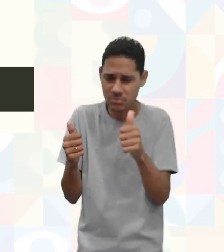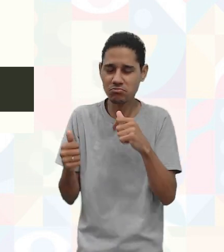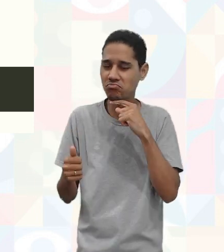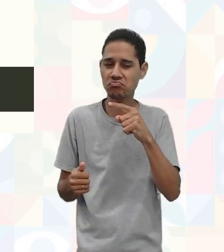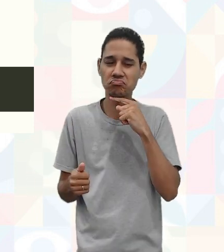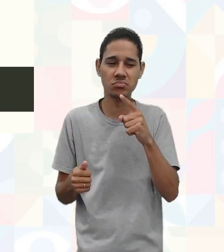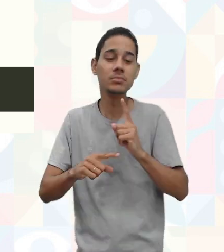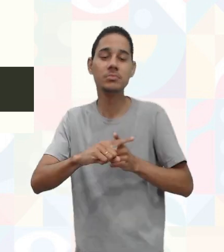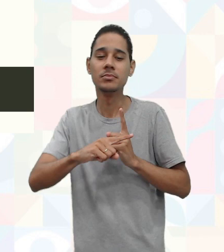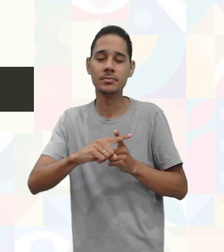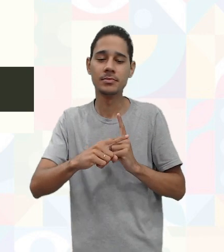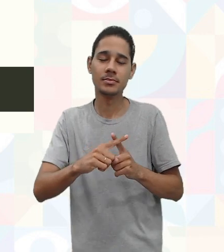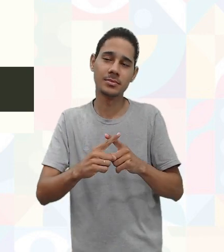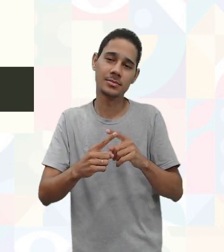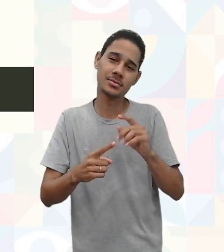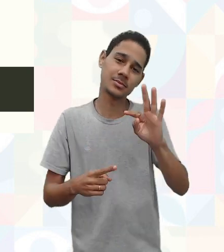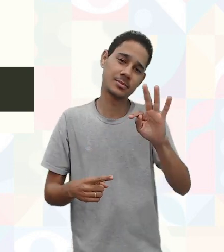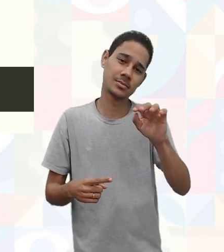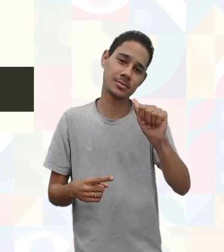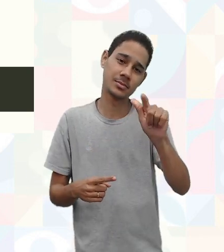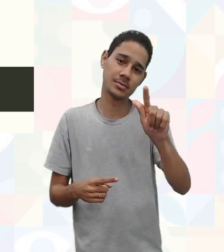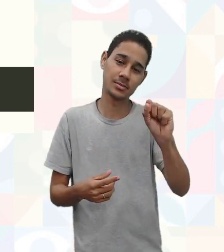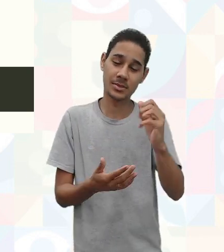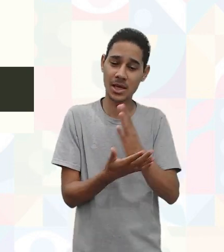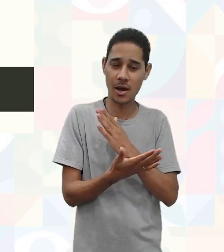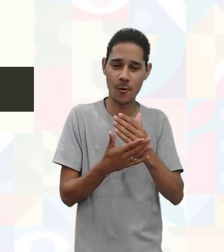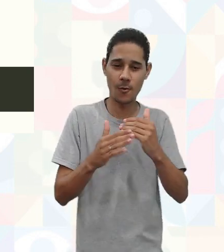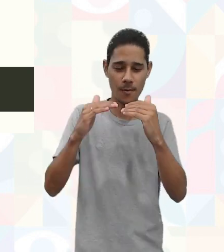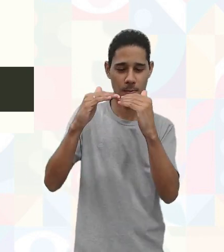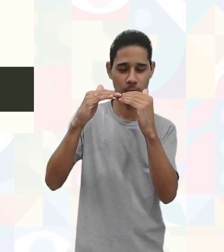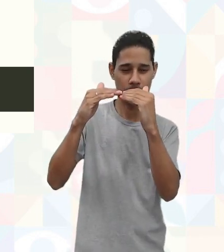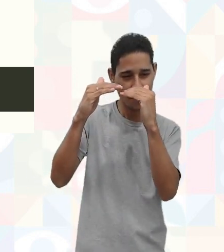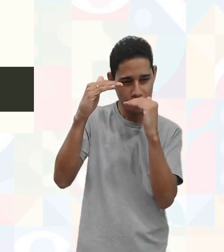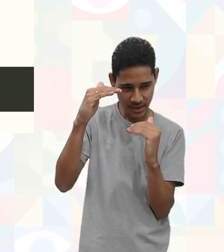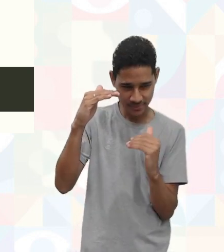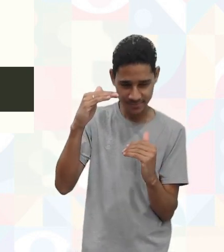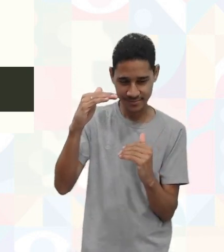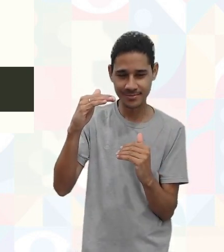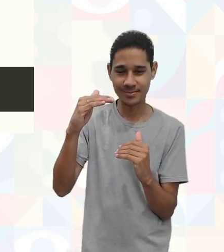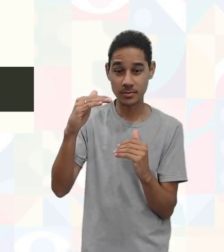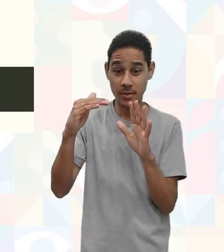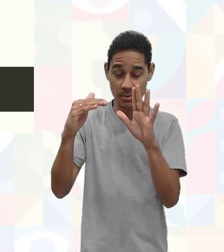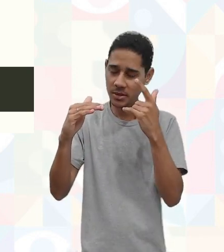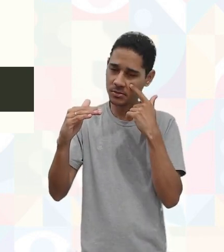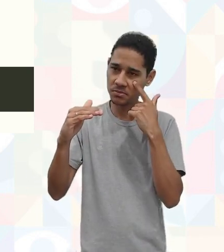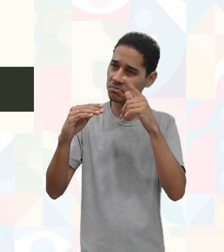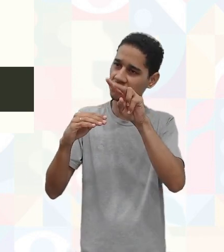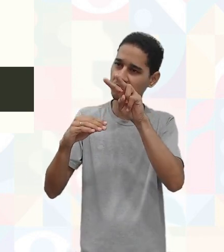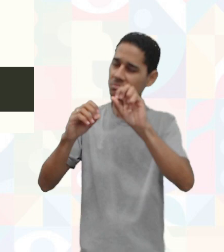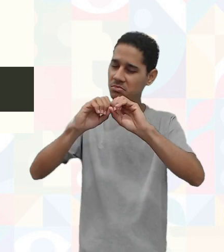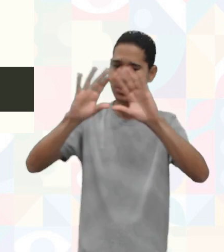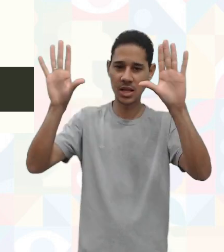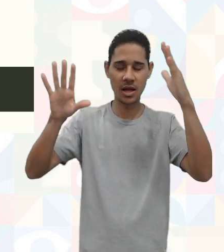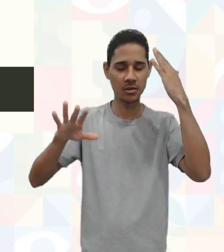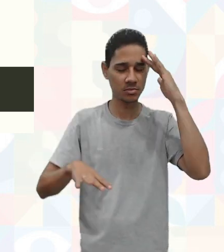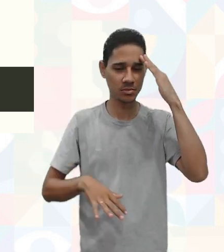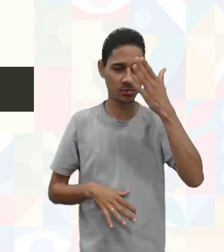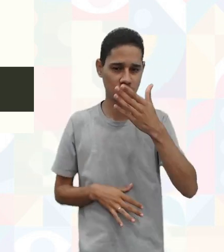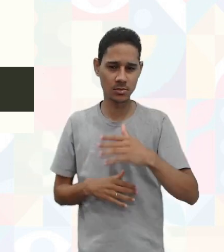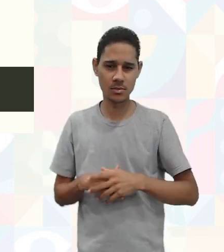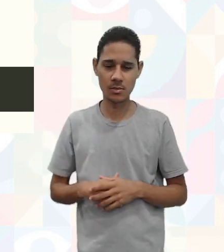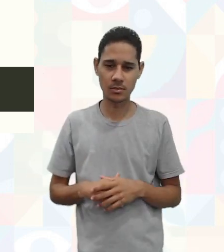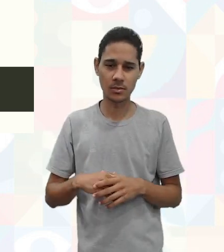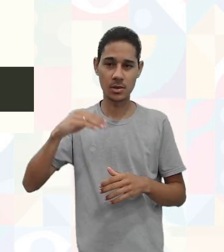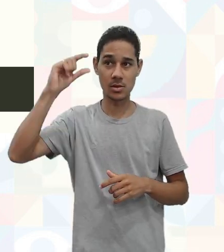tags elas são subtags, né? A gente pode considerar assim, mas perceba que fica bem claro aqui a situação da